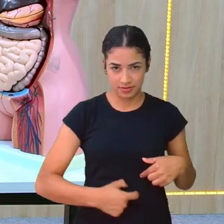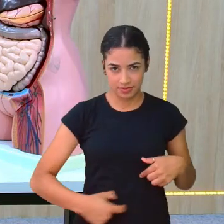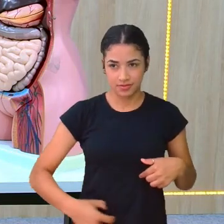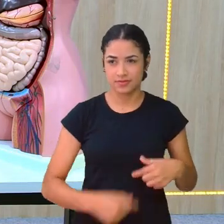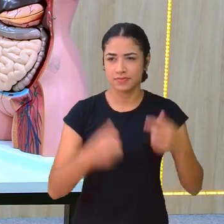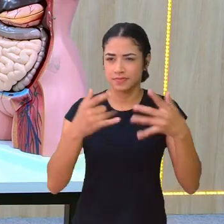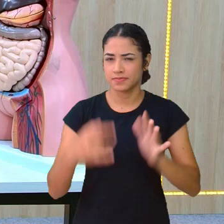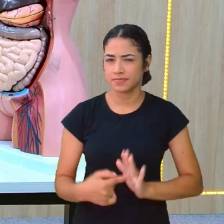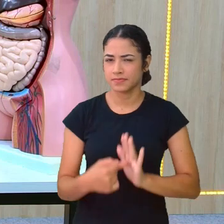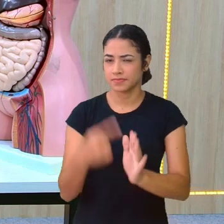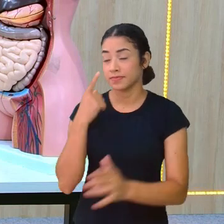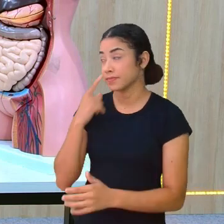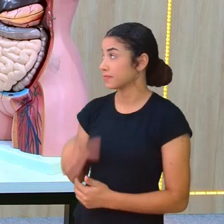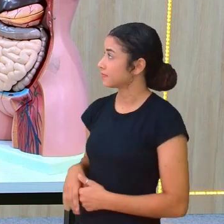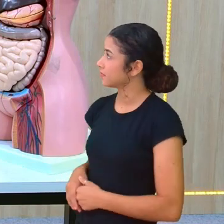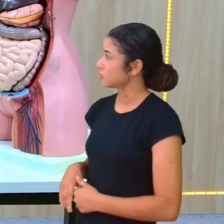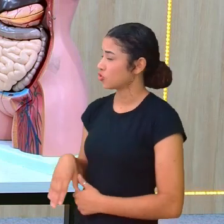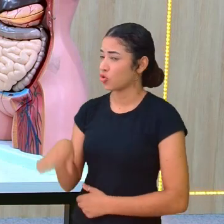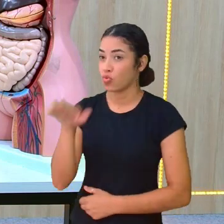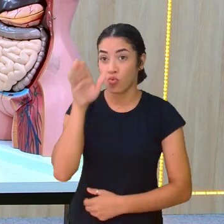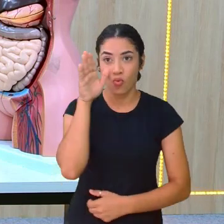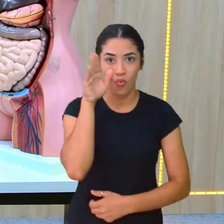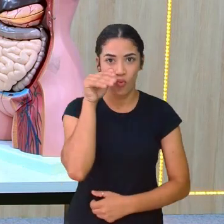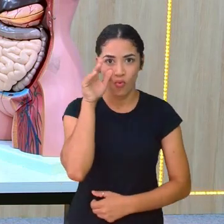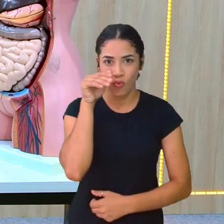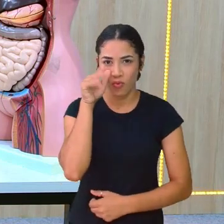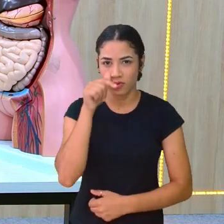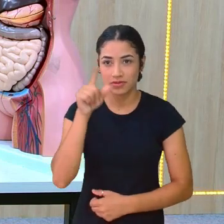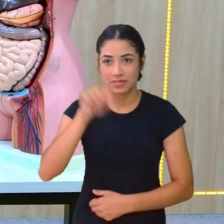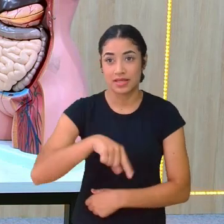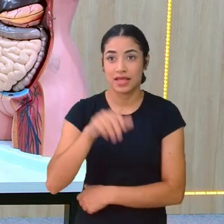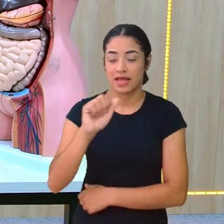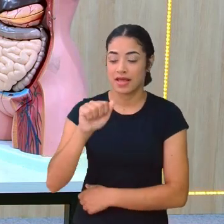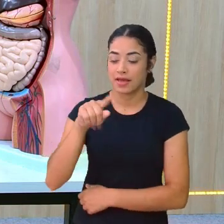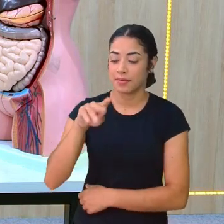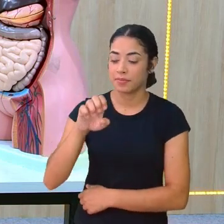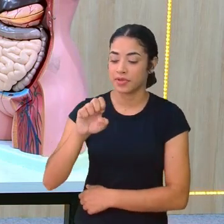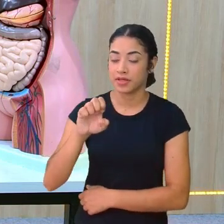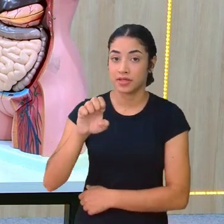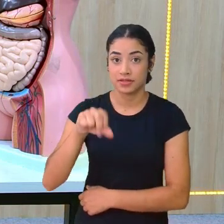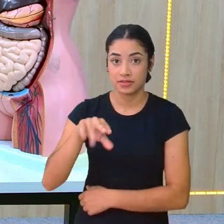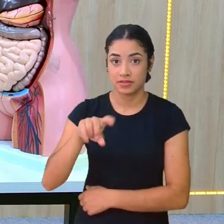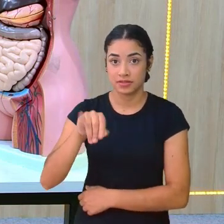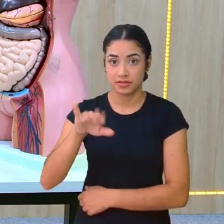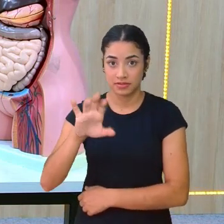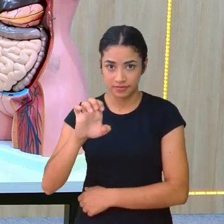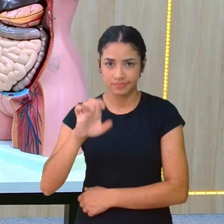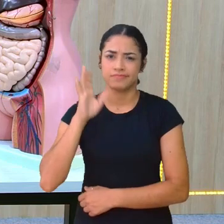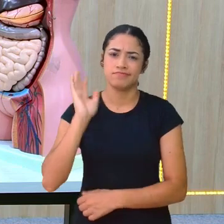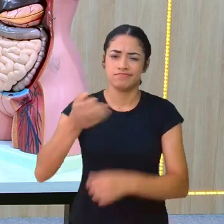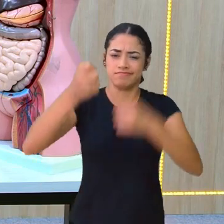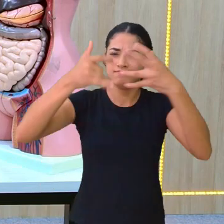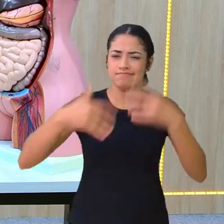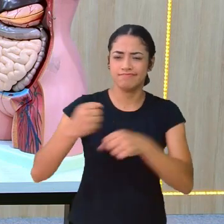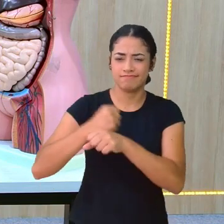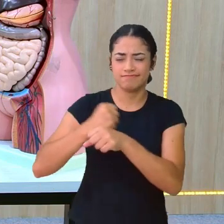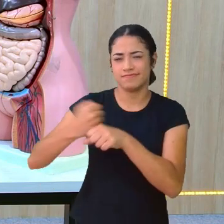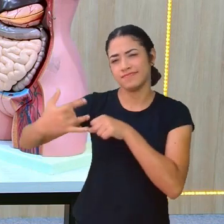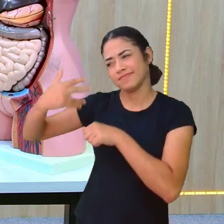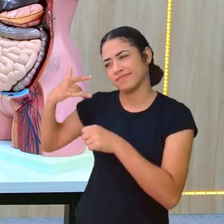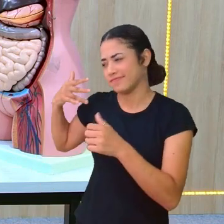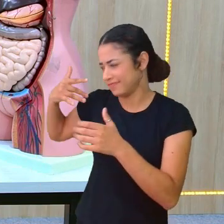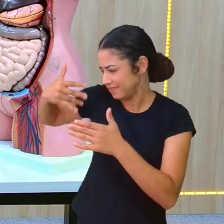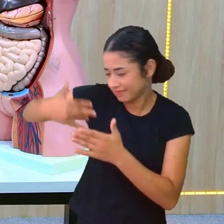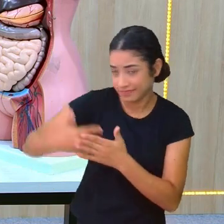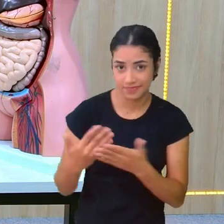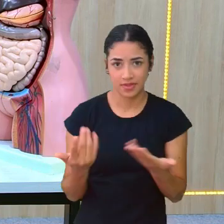vocês aqui, olha, uma curiosidade. É a questão do apêndice. Já foi falado em anos atrás que o apêndice não tinha